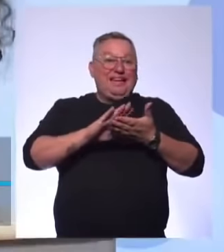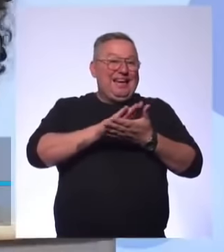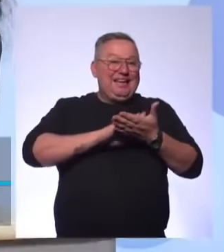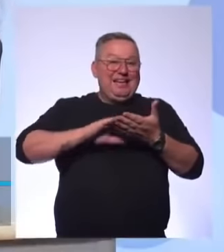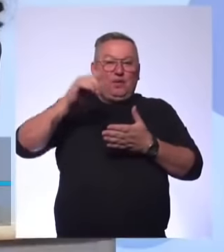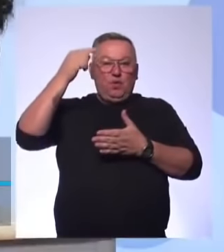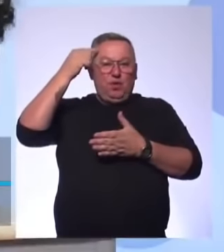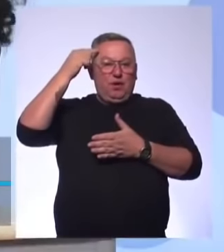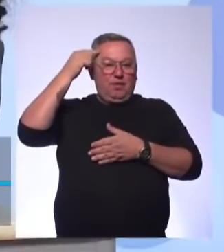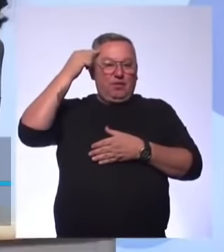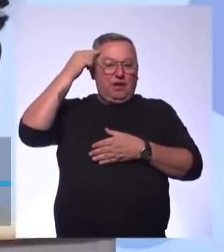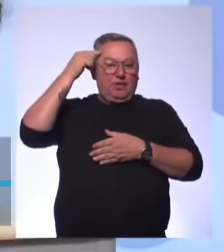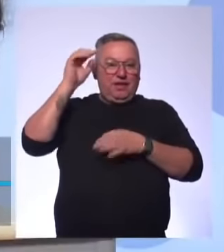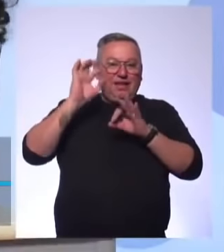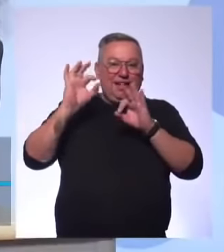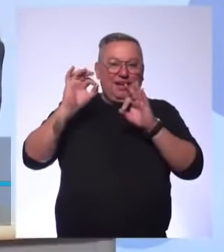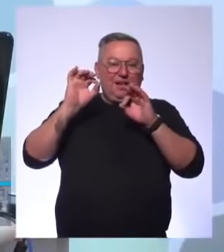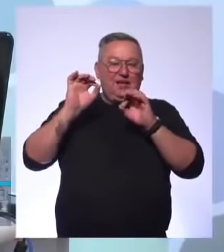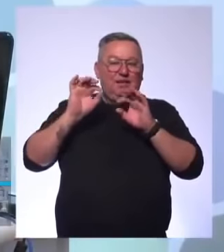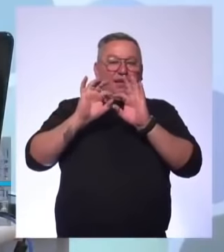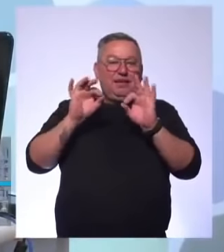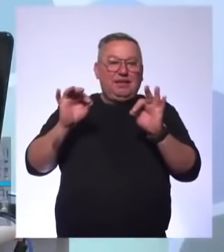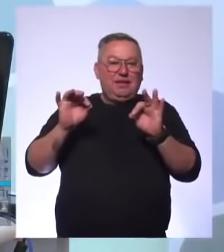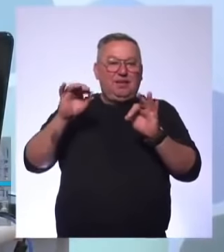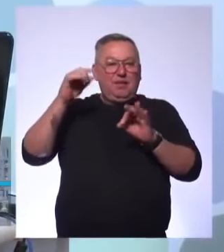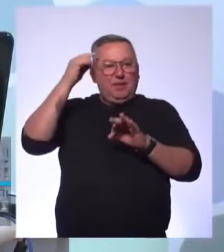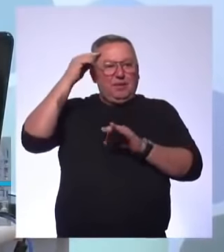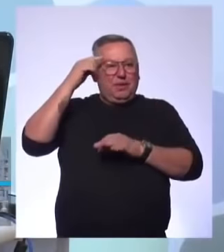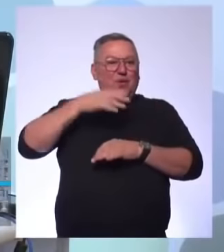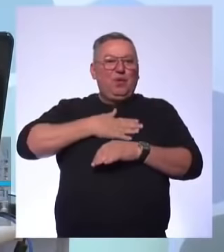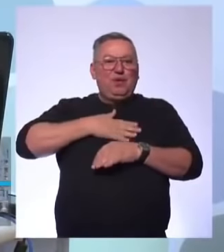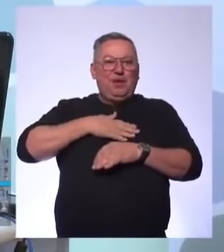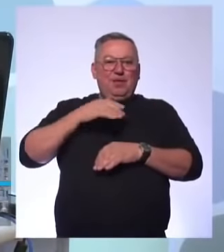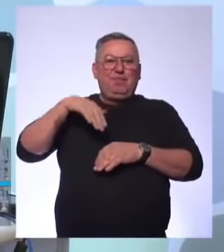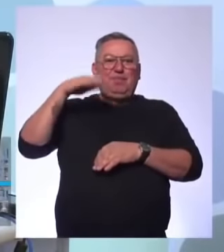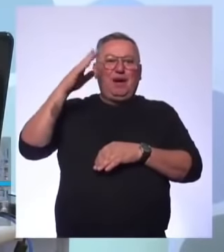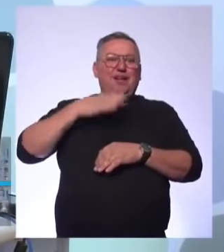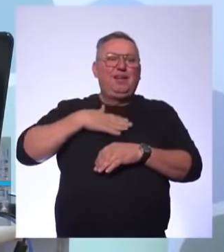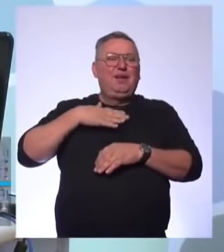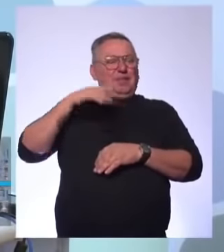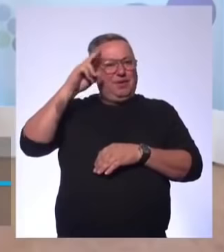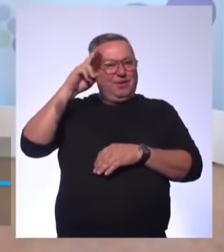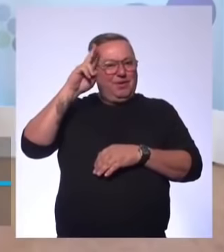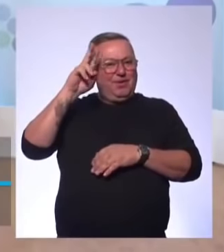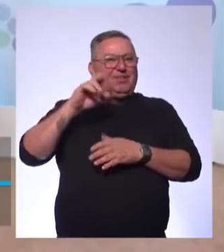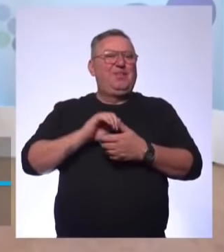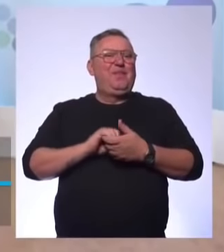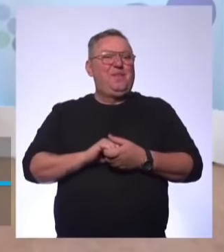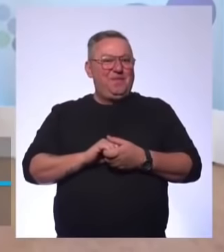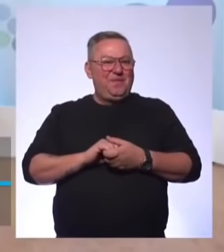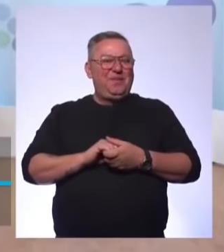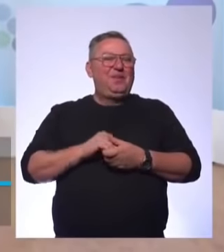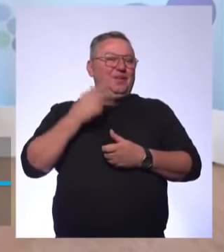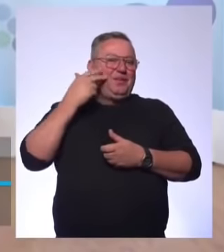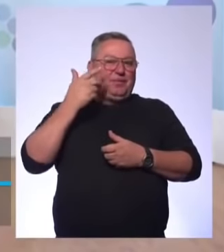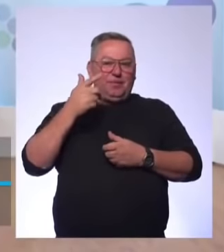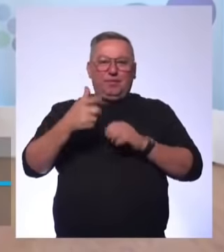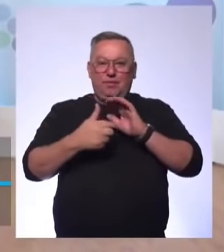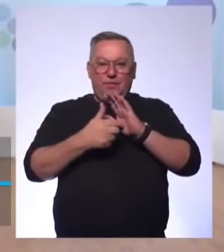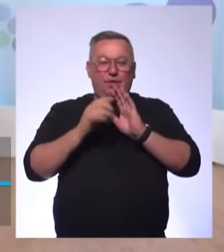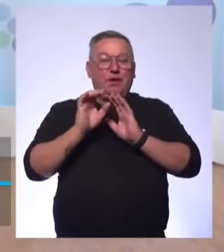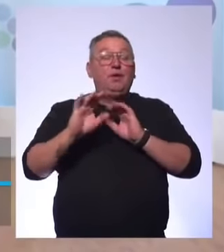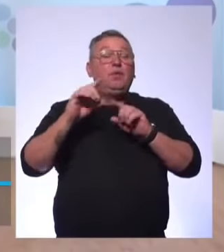imaginaram, nada. É, então. Era algo muito mais simples. Eles É, falaram, eu gostei muito mais do final da é. minha história. Isso. É, geralmente aparece isso, porque eles